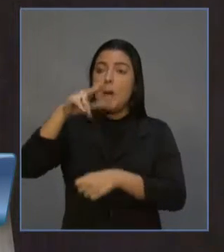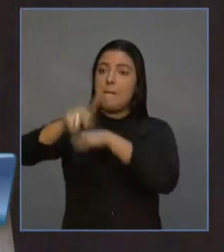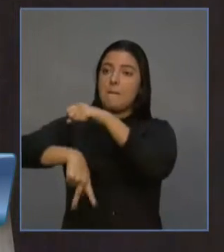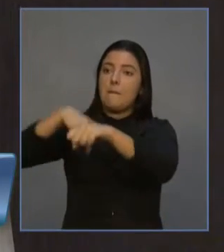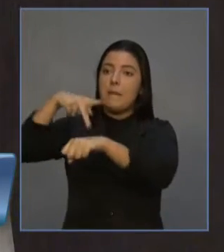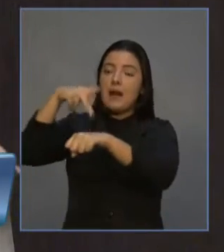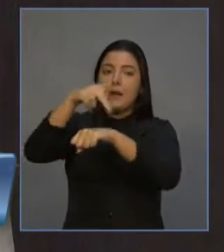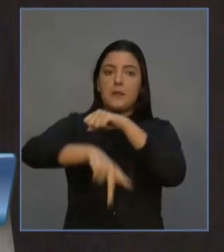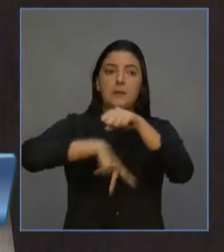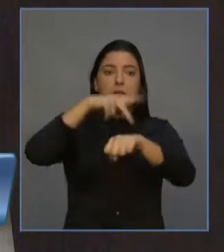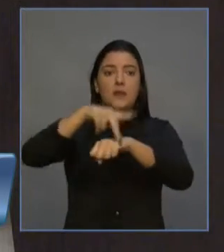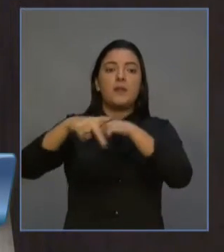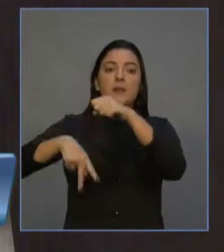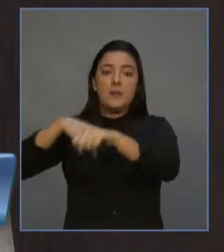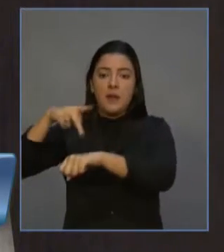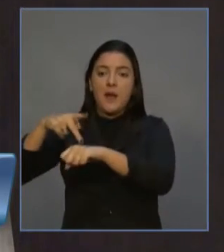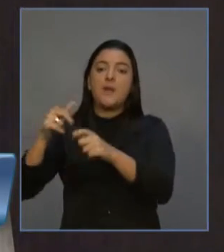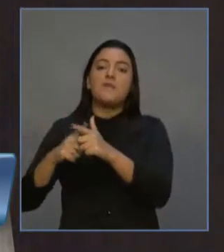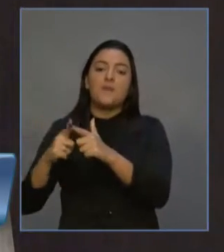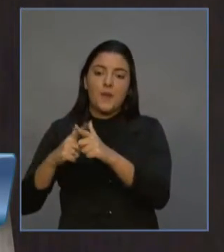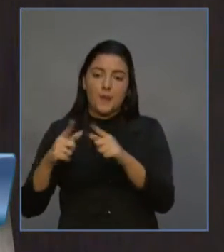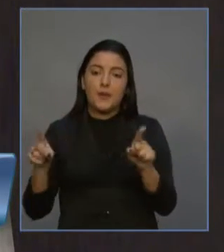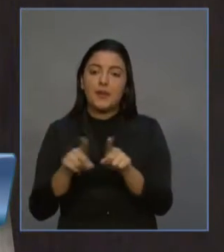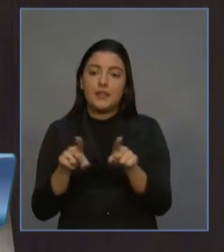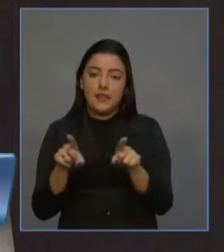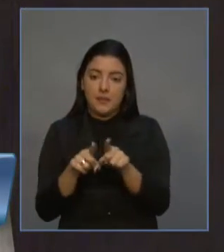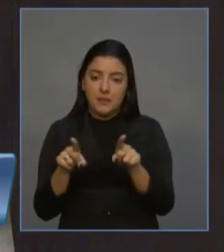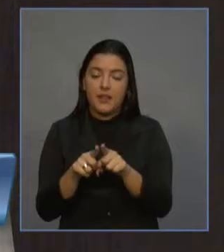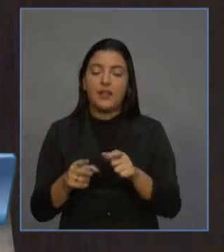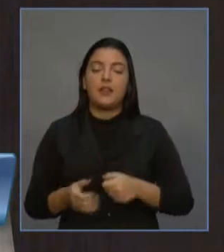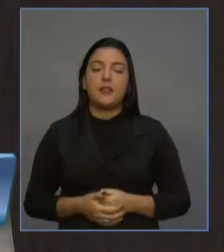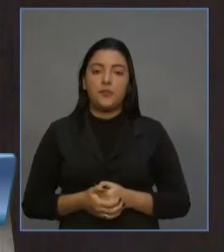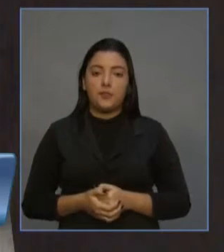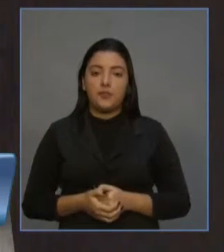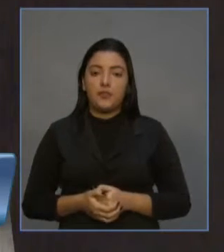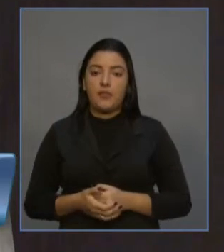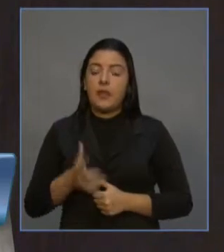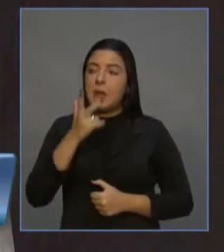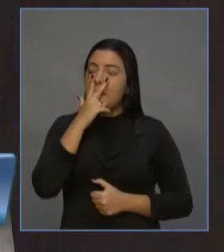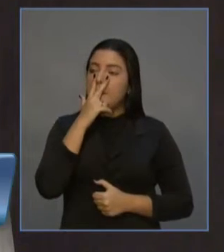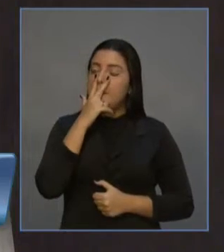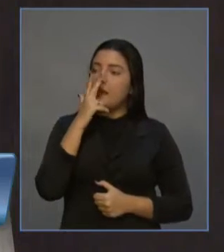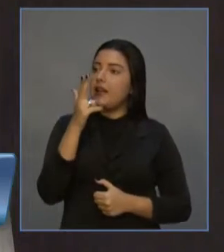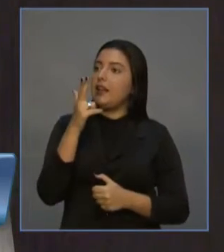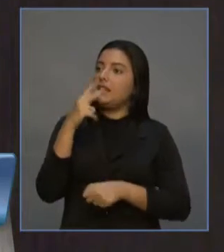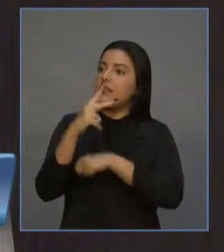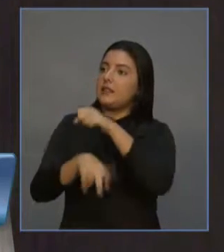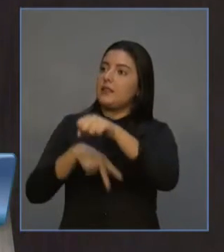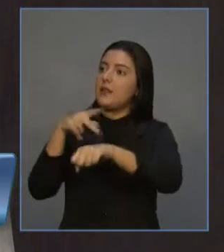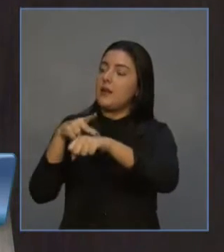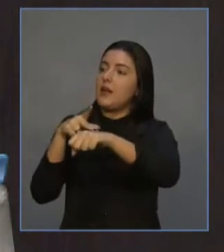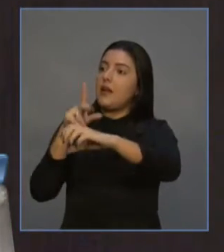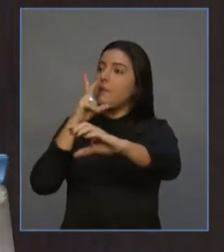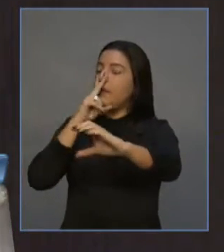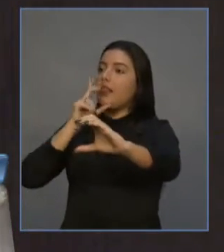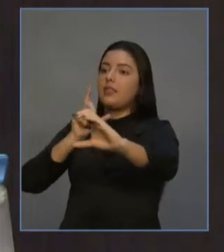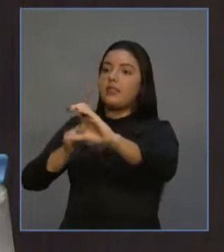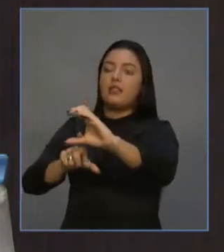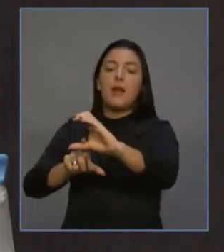colocaram, inclusive, boa parte das economias nacionais reféns das grandes corporações